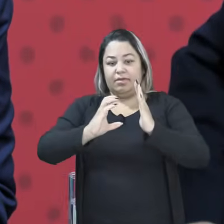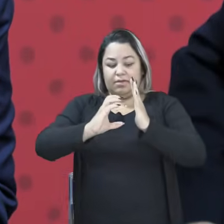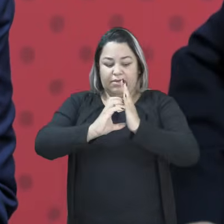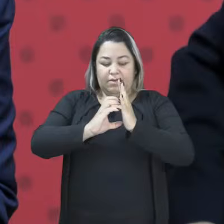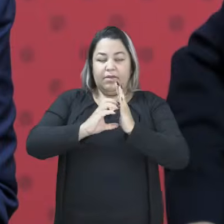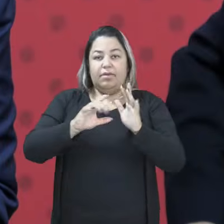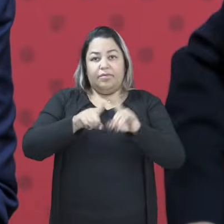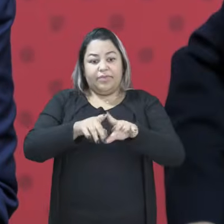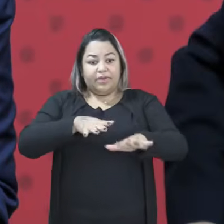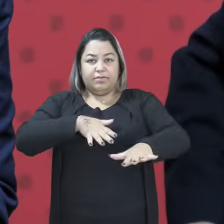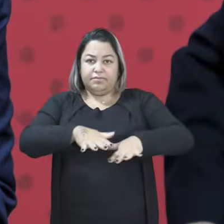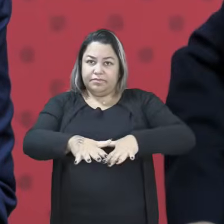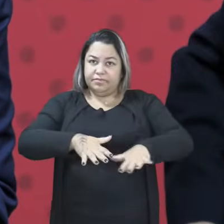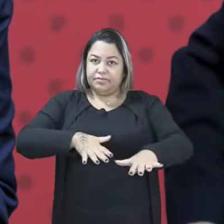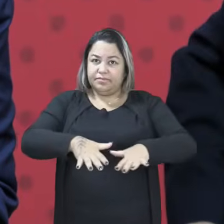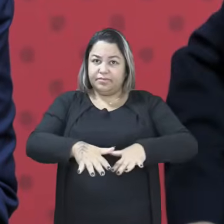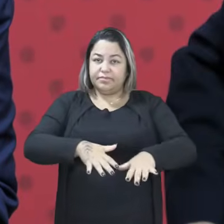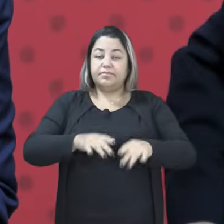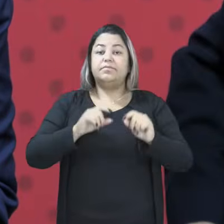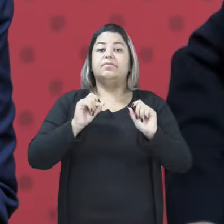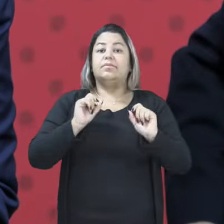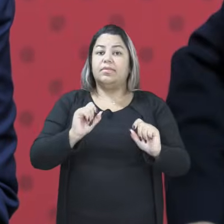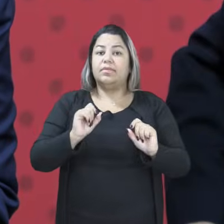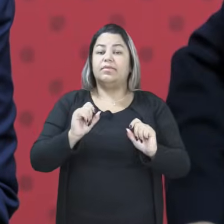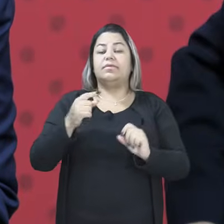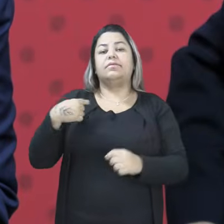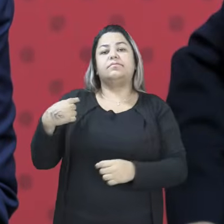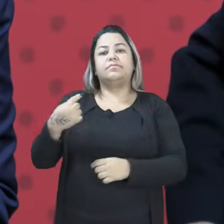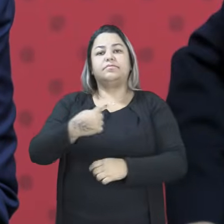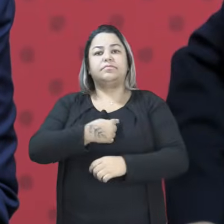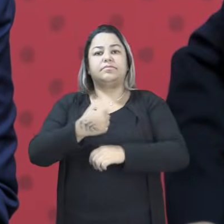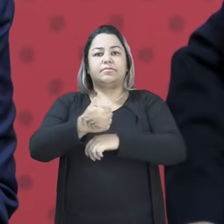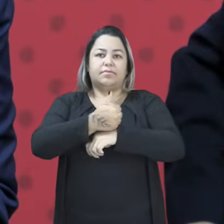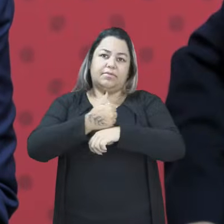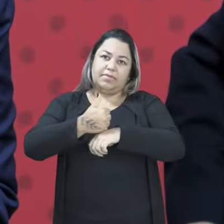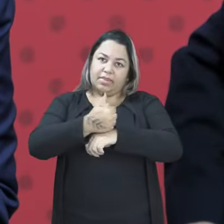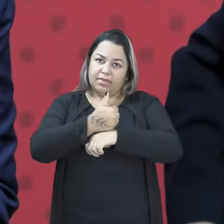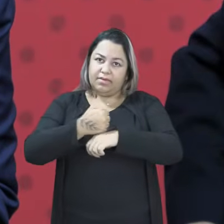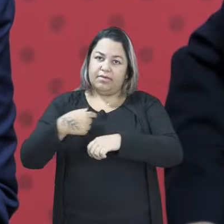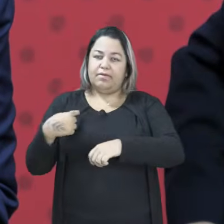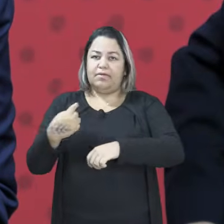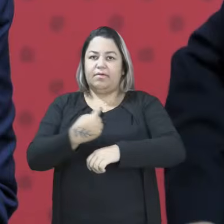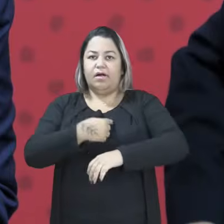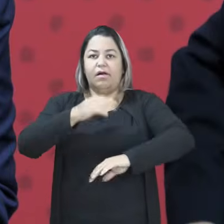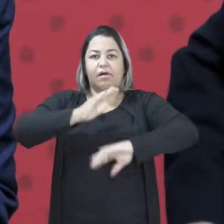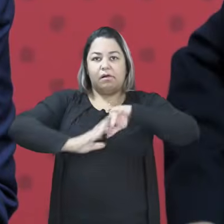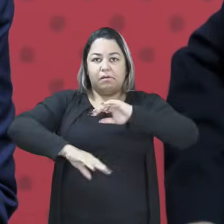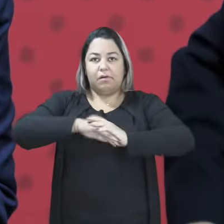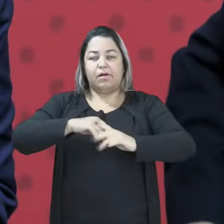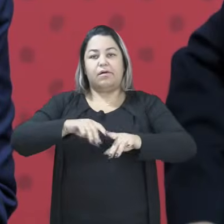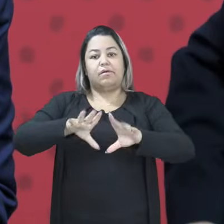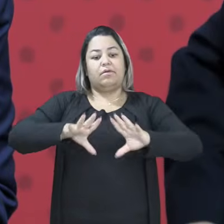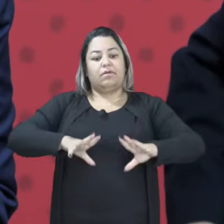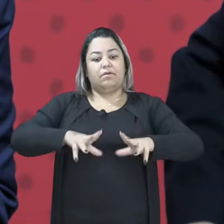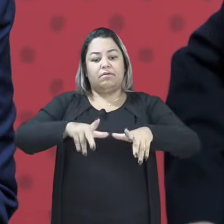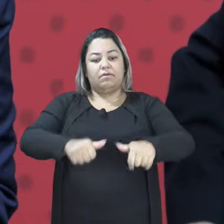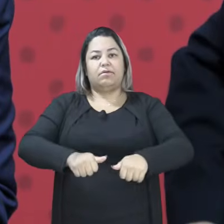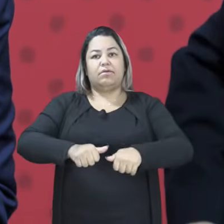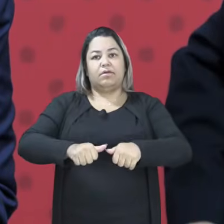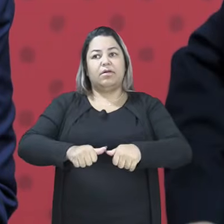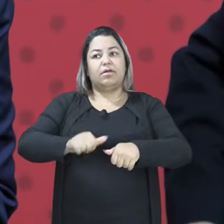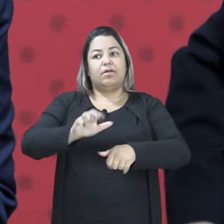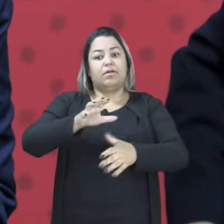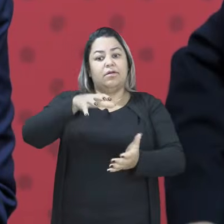mobilização é o momento de nós melhorarmos o nosso funcionamento em todo o território nacional,